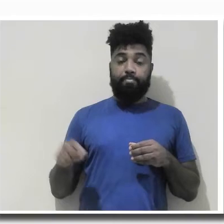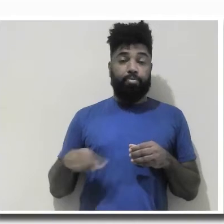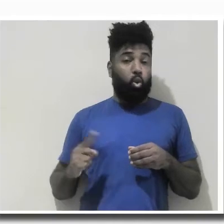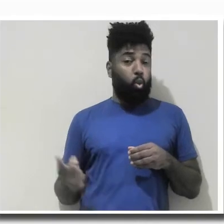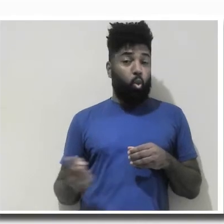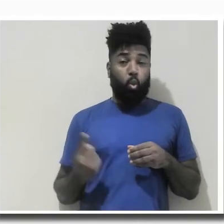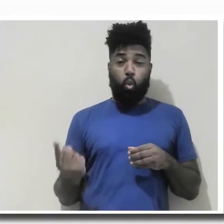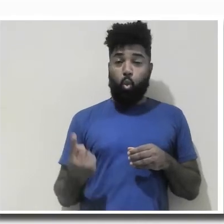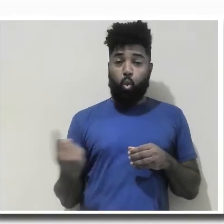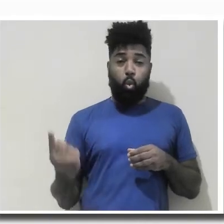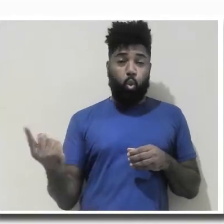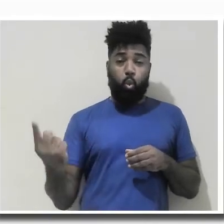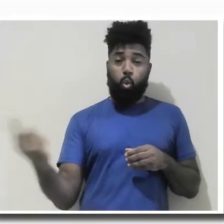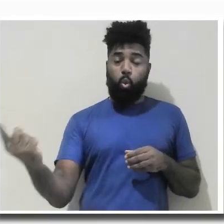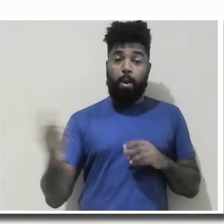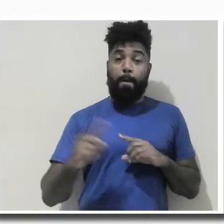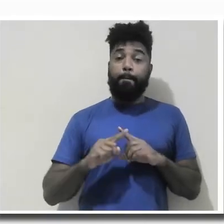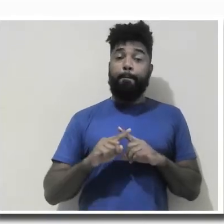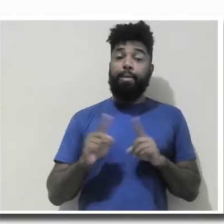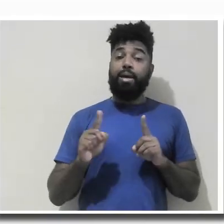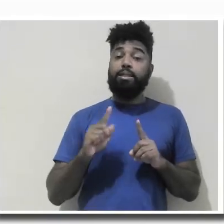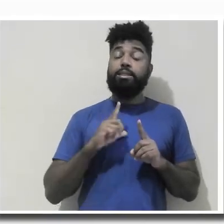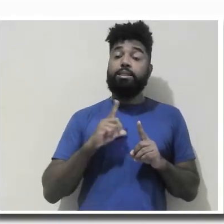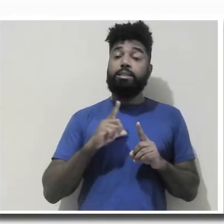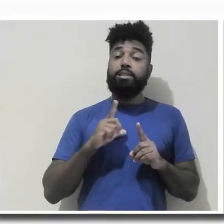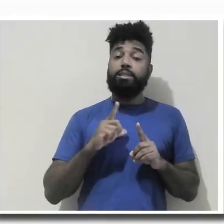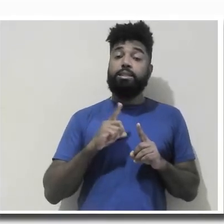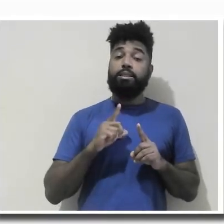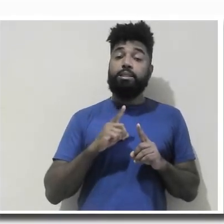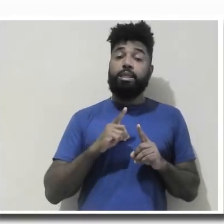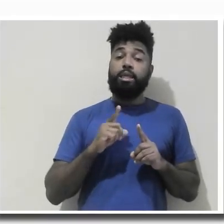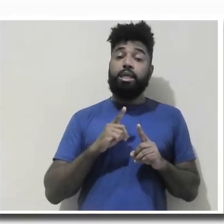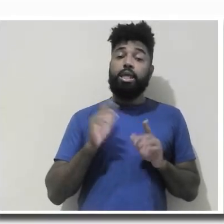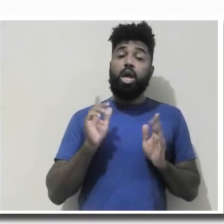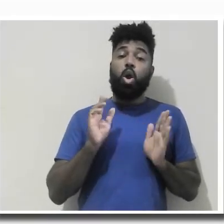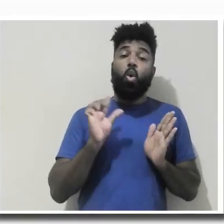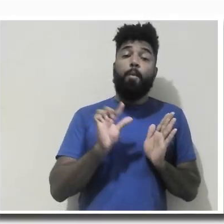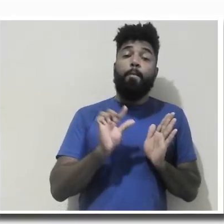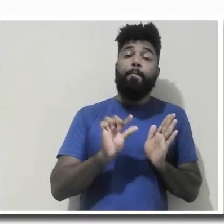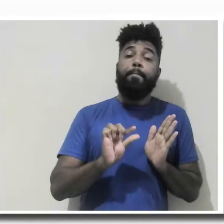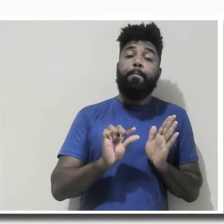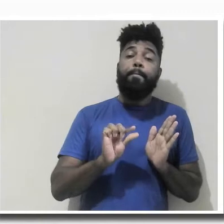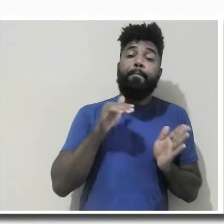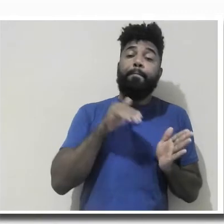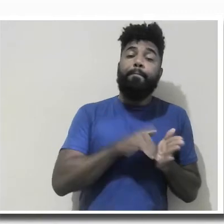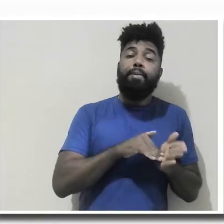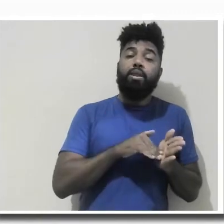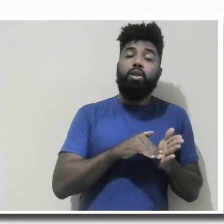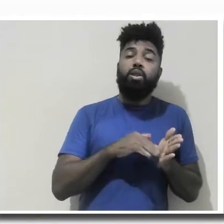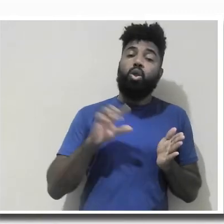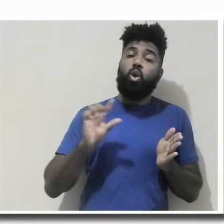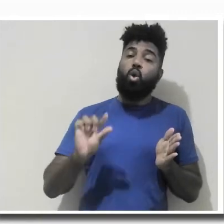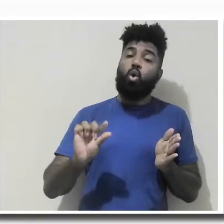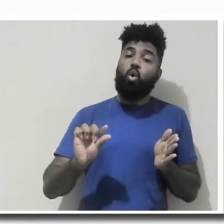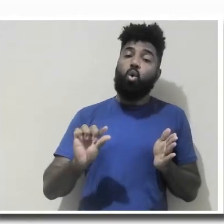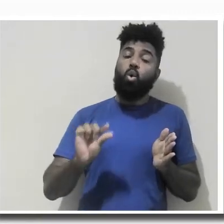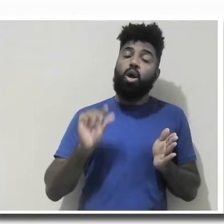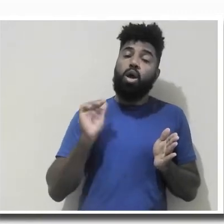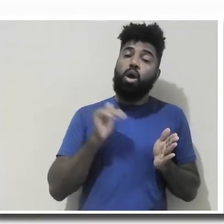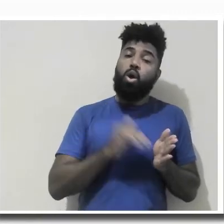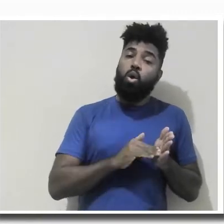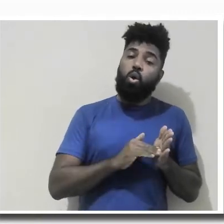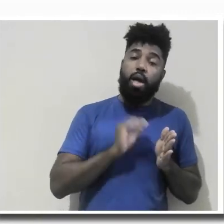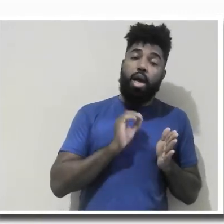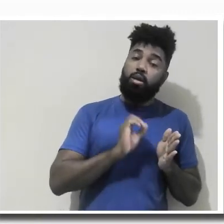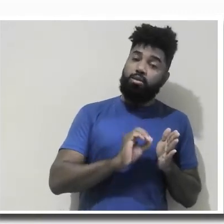ele é um conjunto infinito, porém, temos um elemento mínimo. Qual que é o menor elemento do conjunto dos